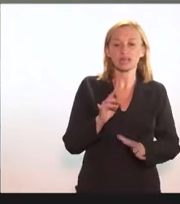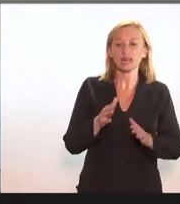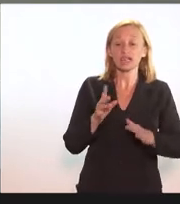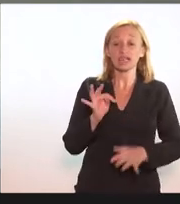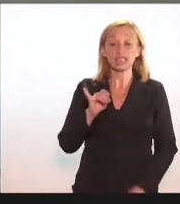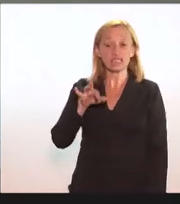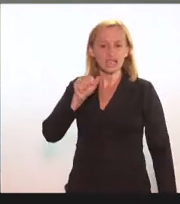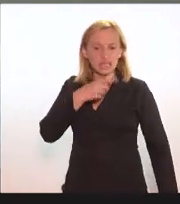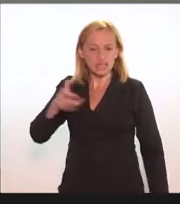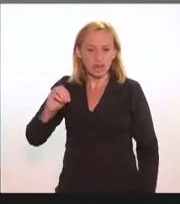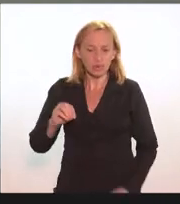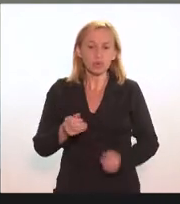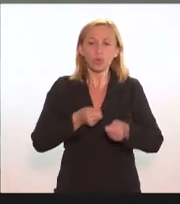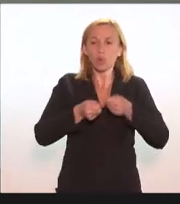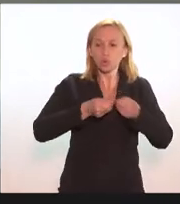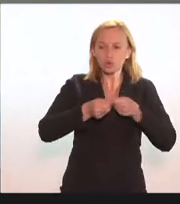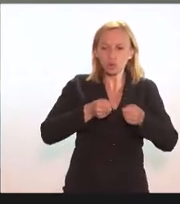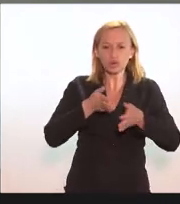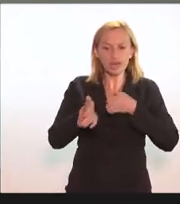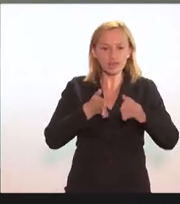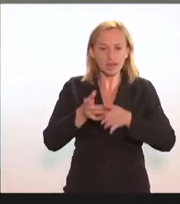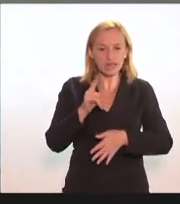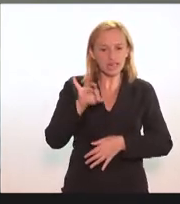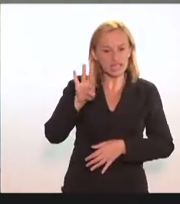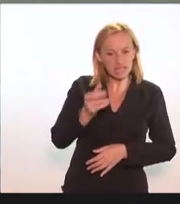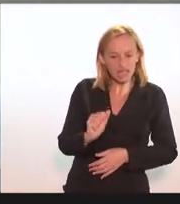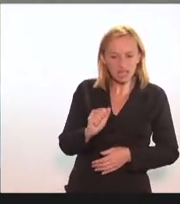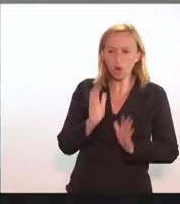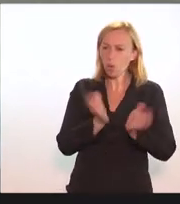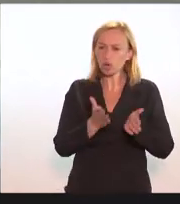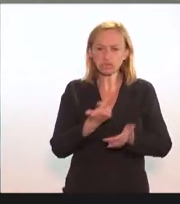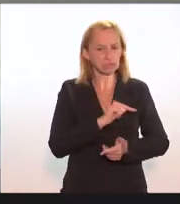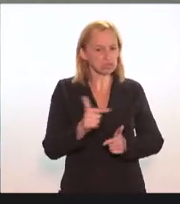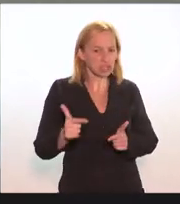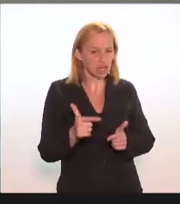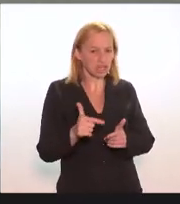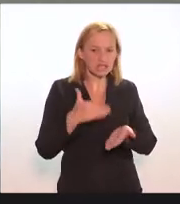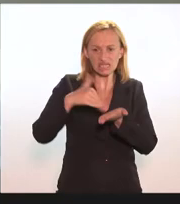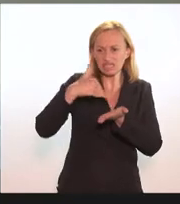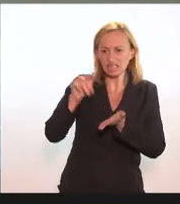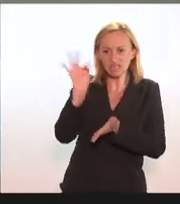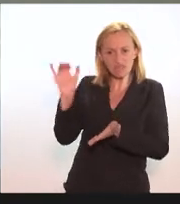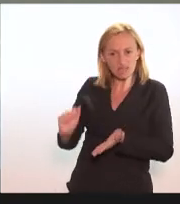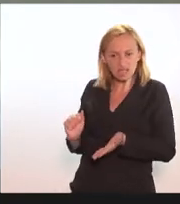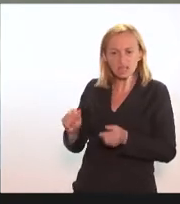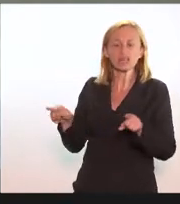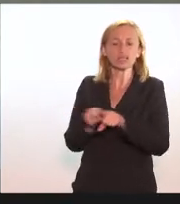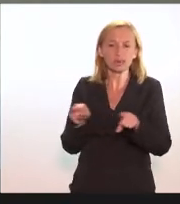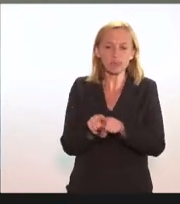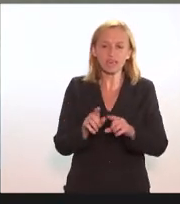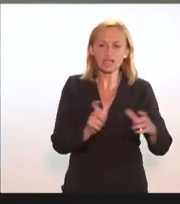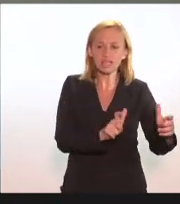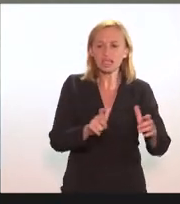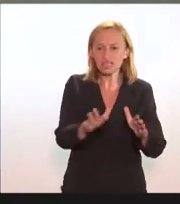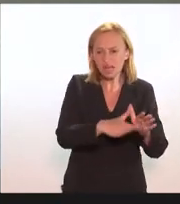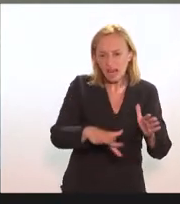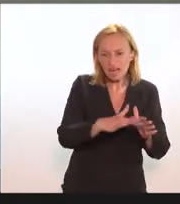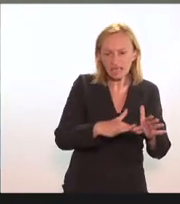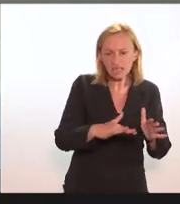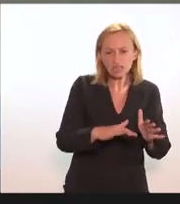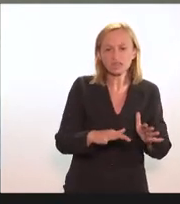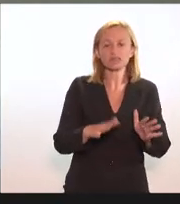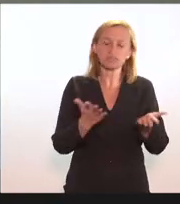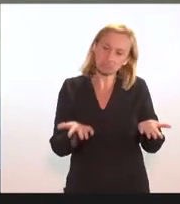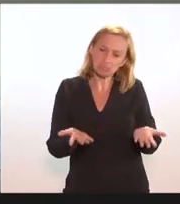para controle de acesso à receita. Hoje não tem controle de acesso na Secretaria de Fazenda, também nesses setores críticos não tem controle